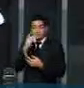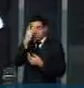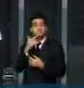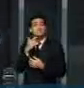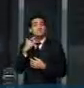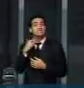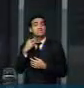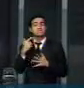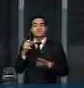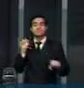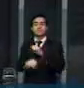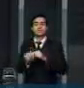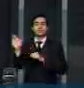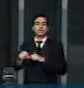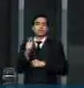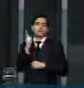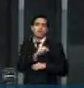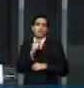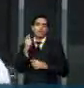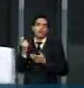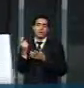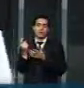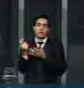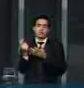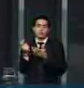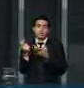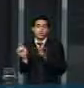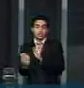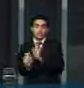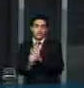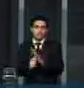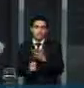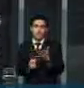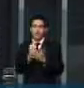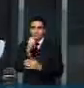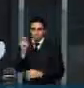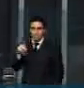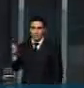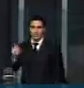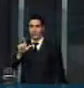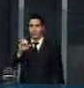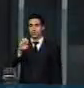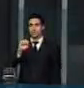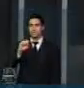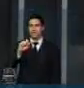obtê-la. De acordo com o Dr. Sapori,